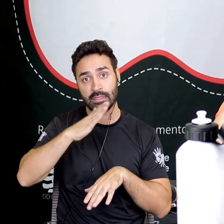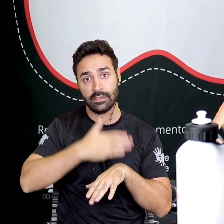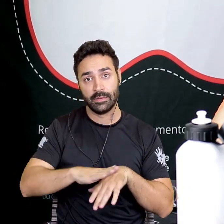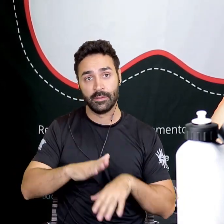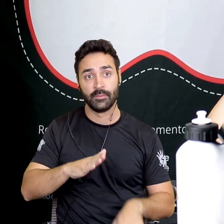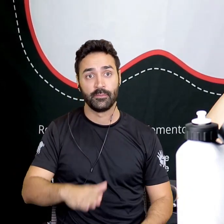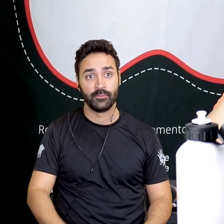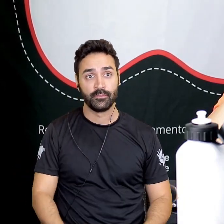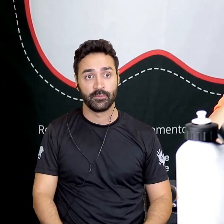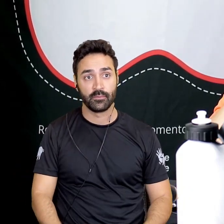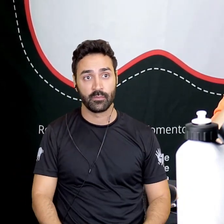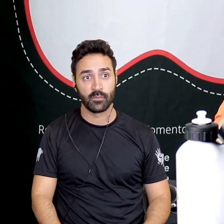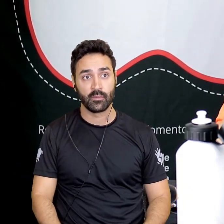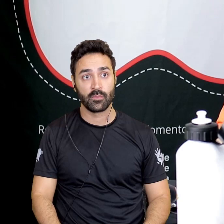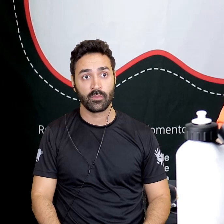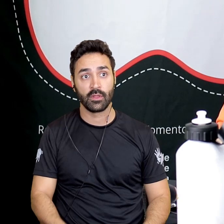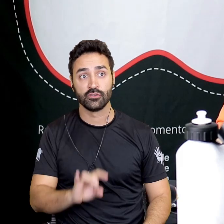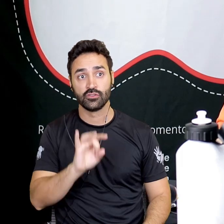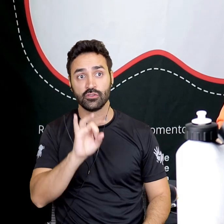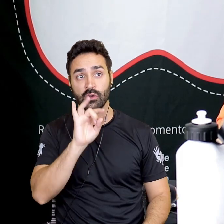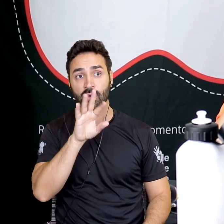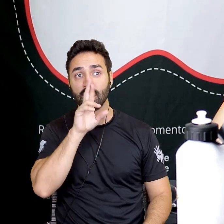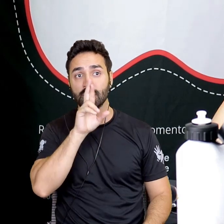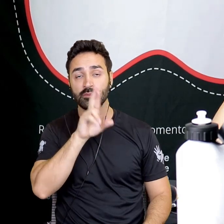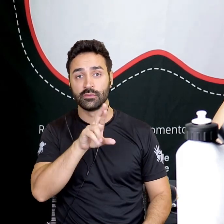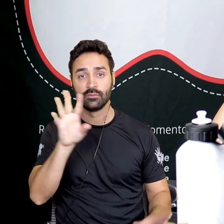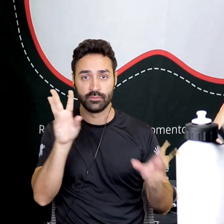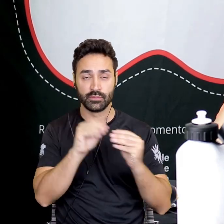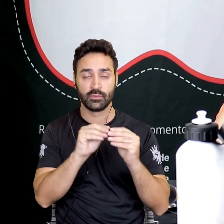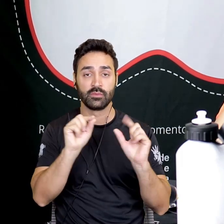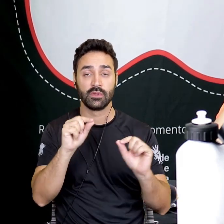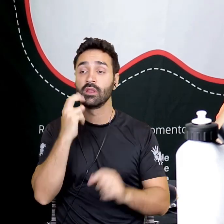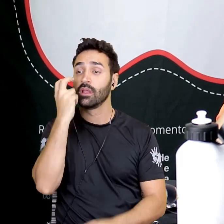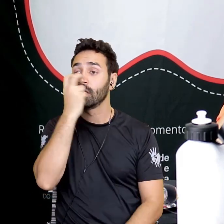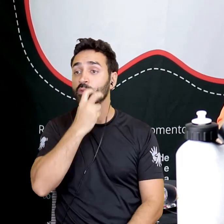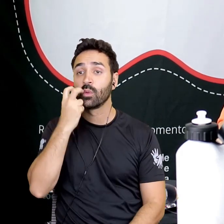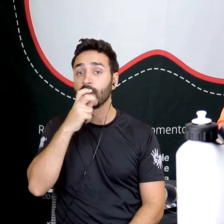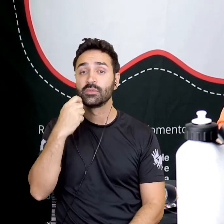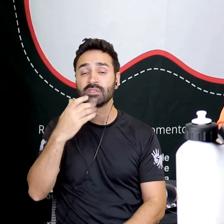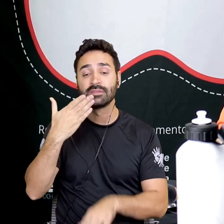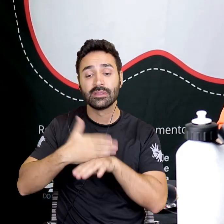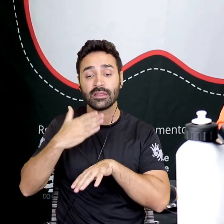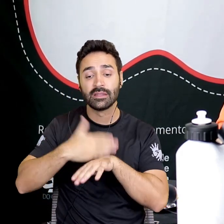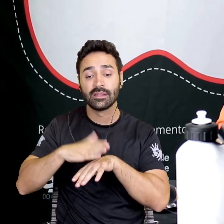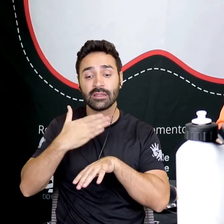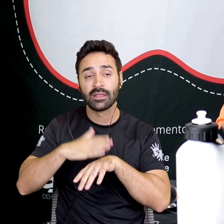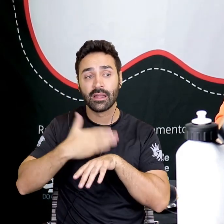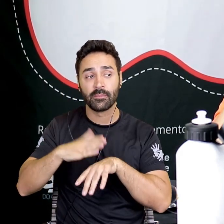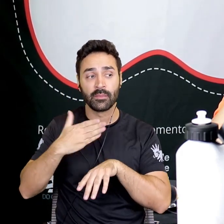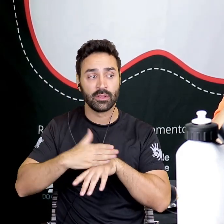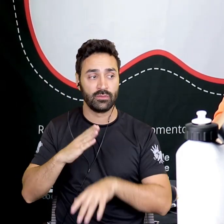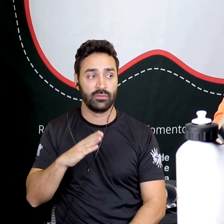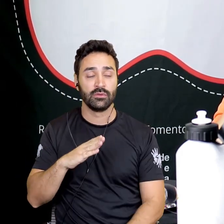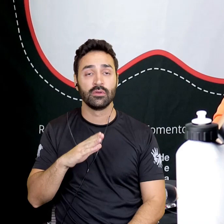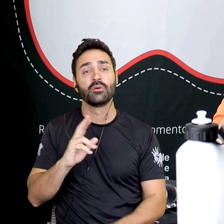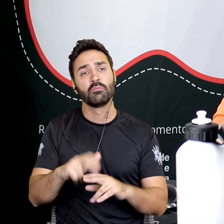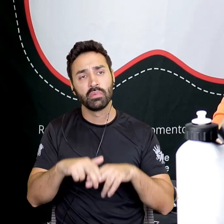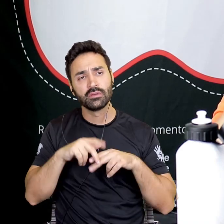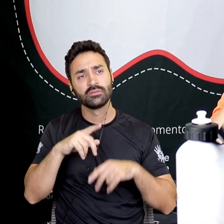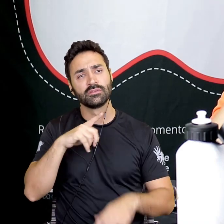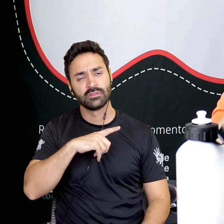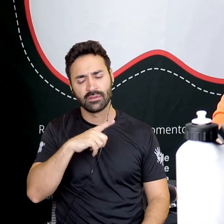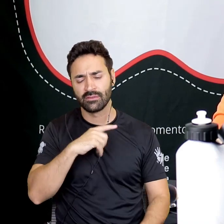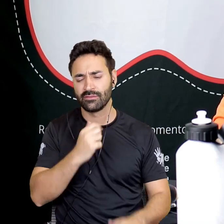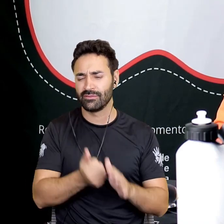Pessoal, só terminar de responder, a leitura labial, ela exige um treinamento muito grande. Então, tem várias